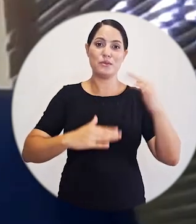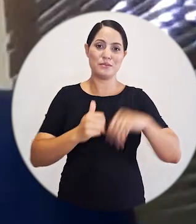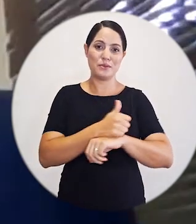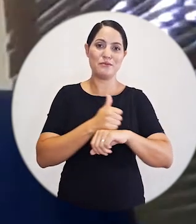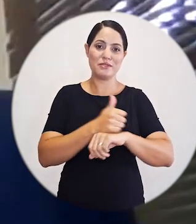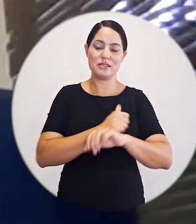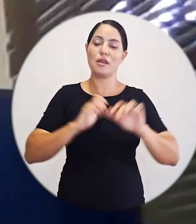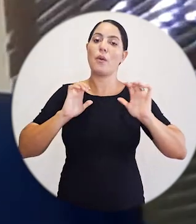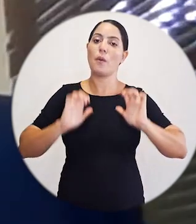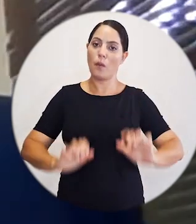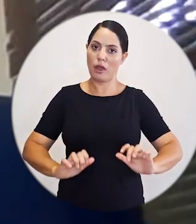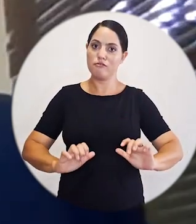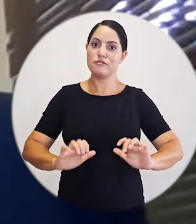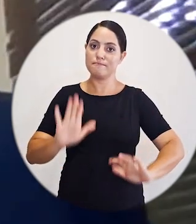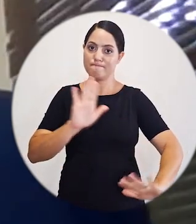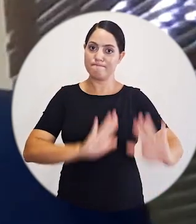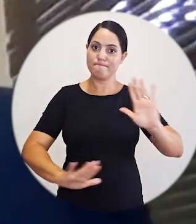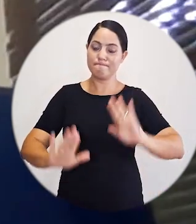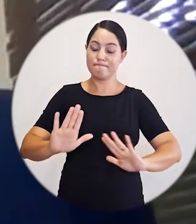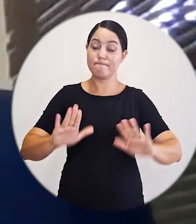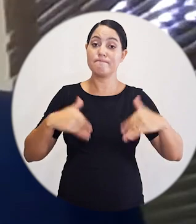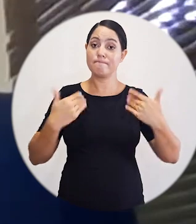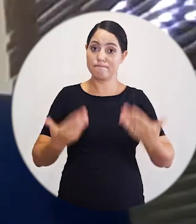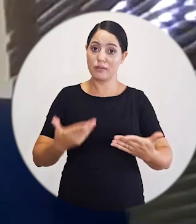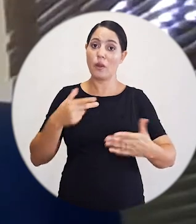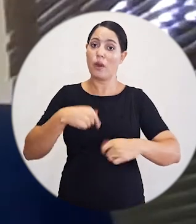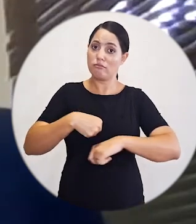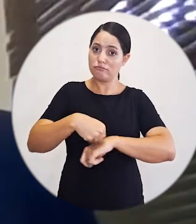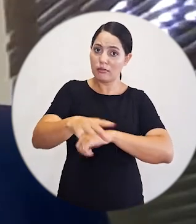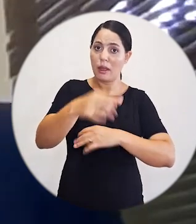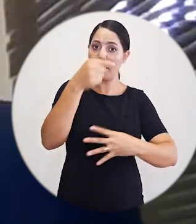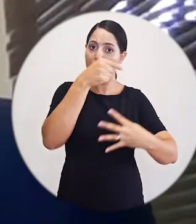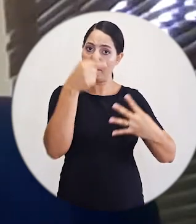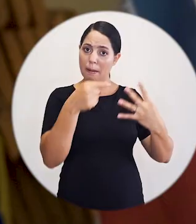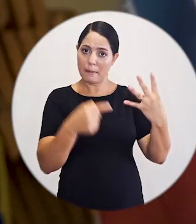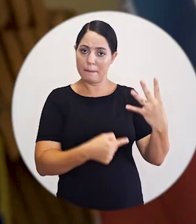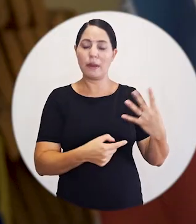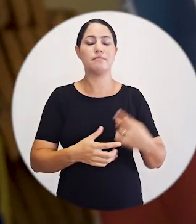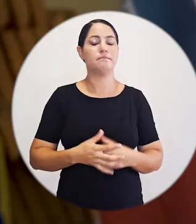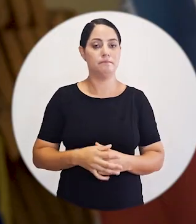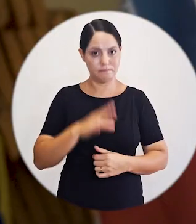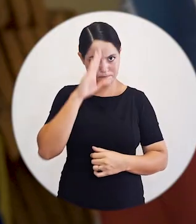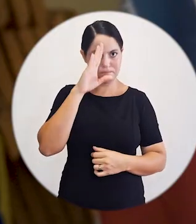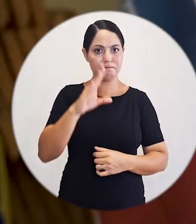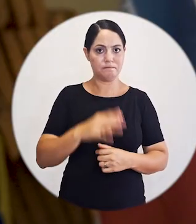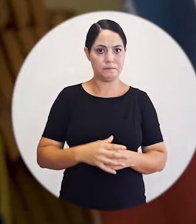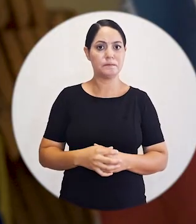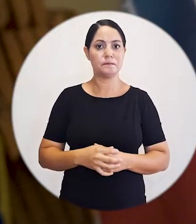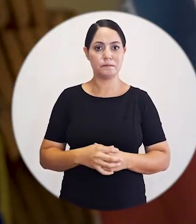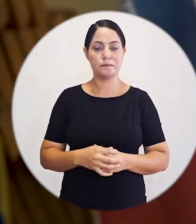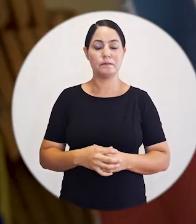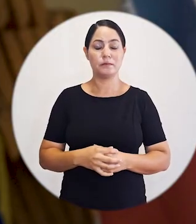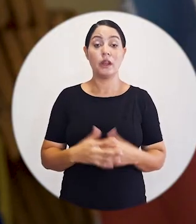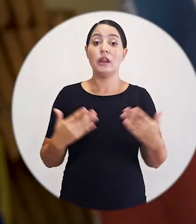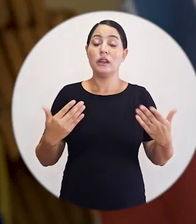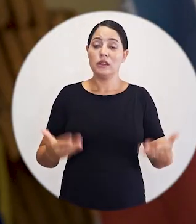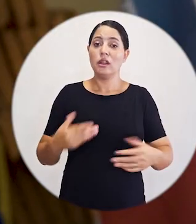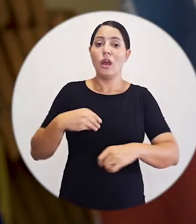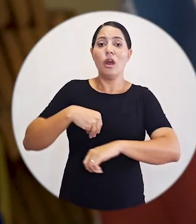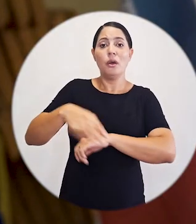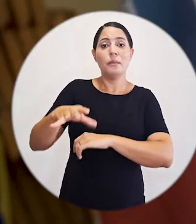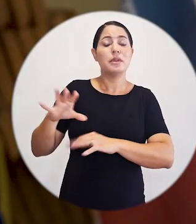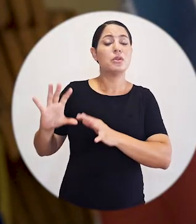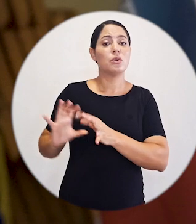nossa profissão, essa é a base central da recomendação. A recomendação, ela coloca a advocacia